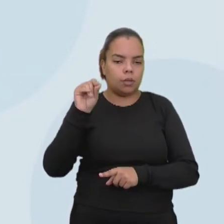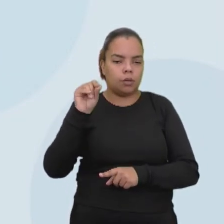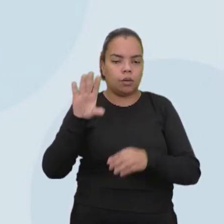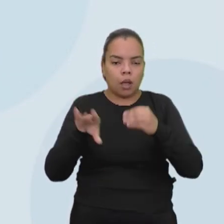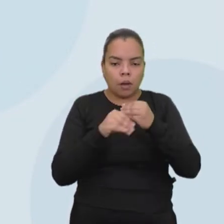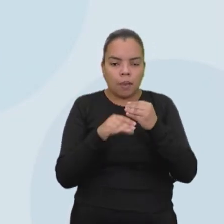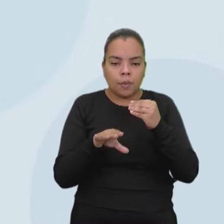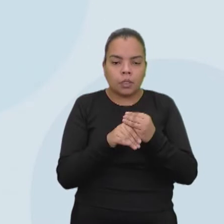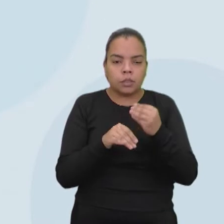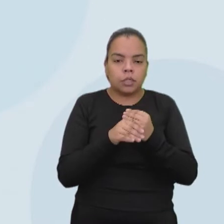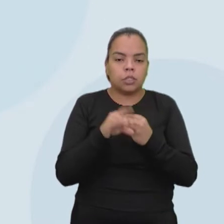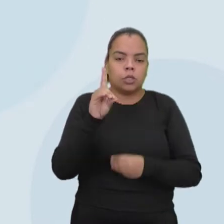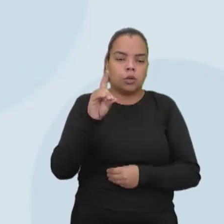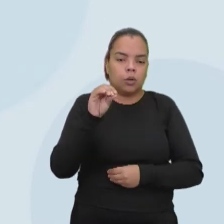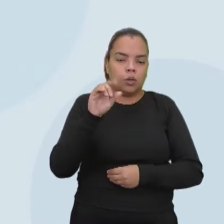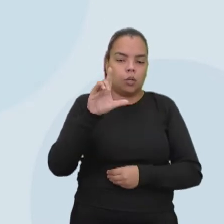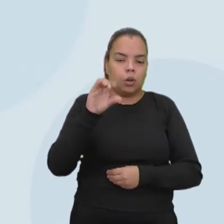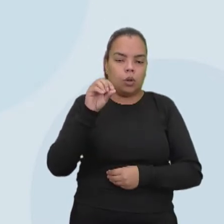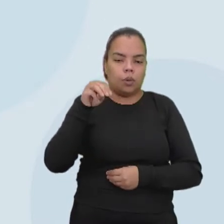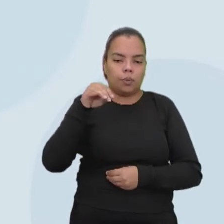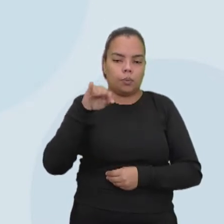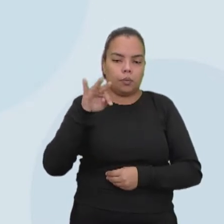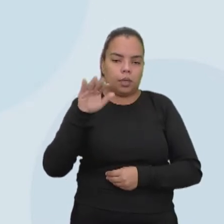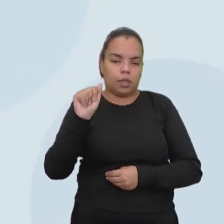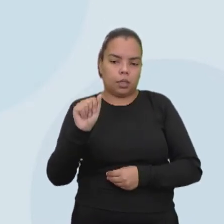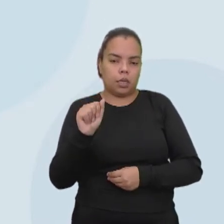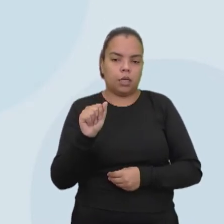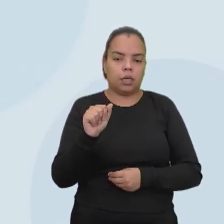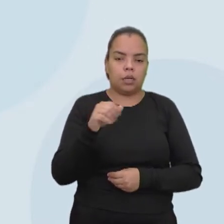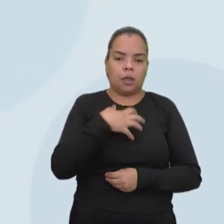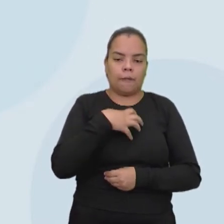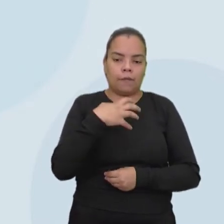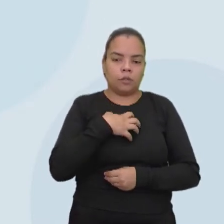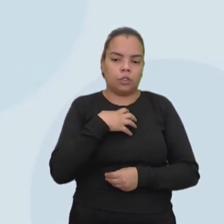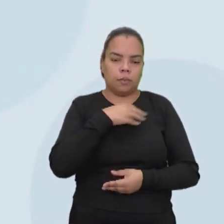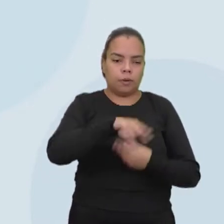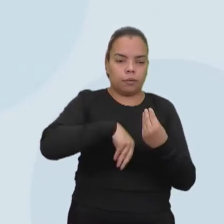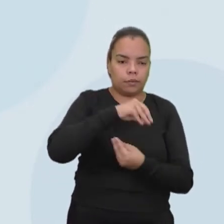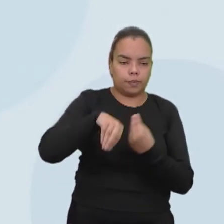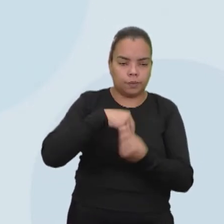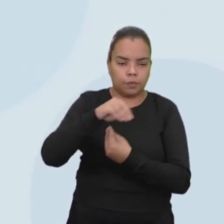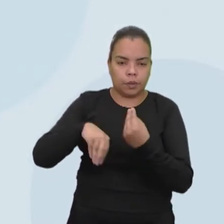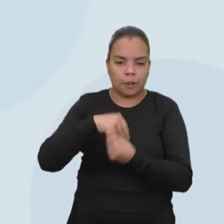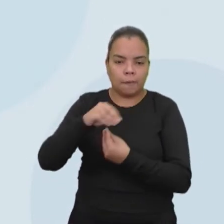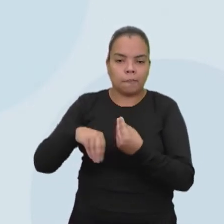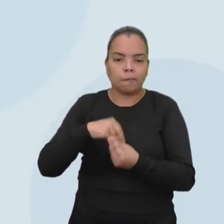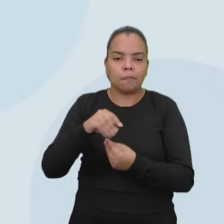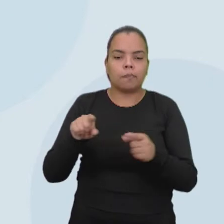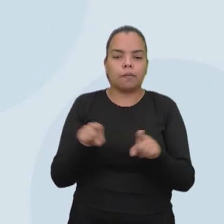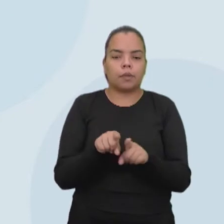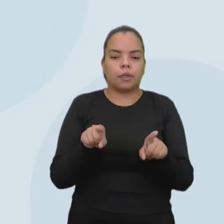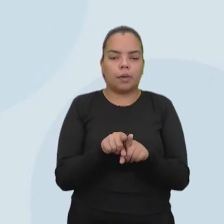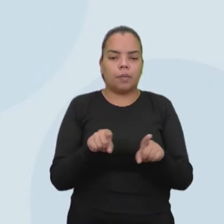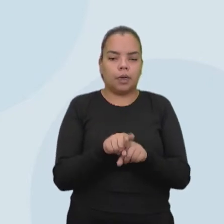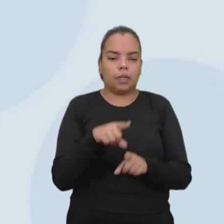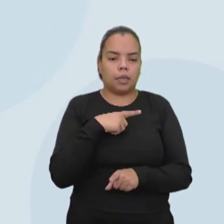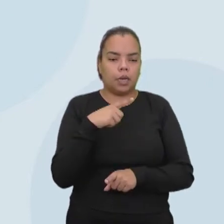os calcários dolomíticos, afora os carbonatos, costumam conter quartzos, argilas e